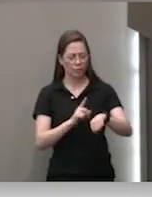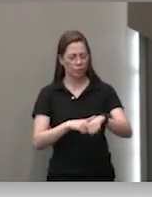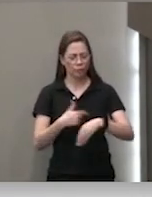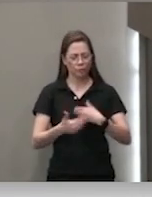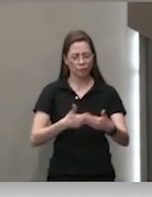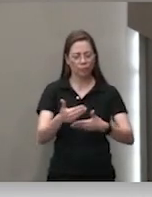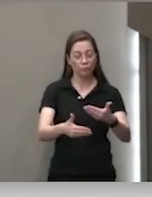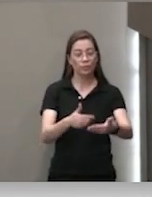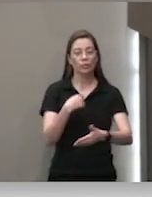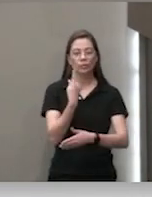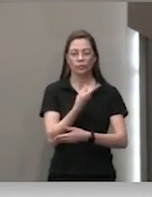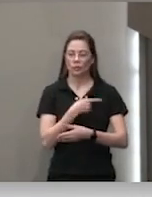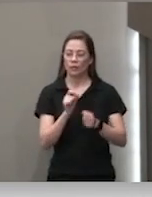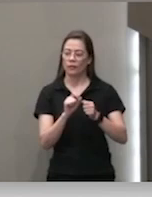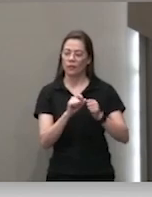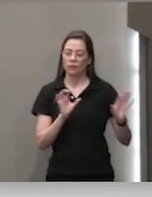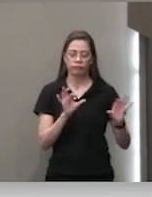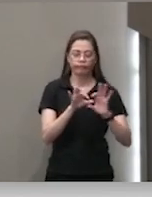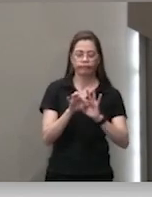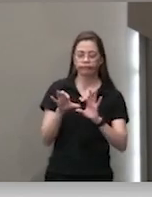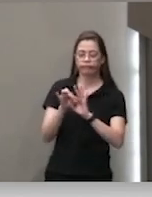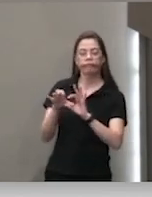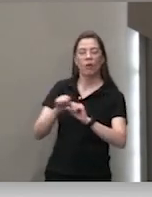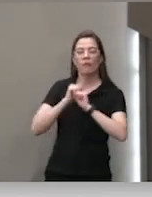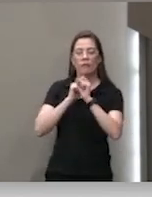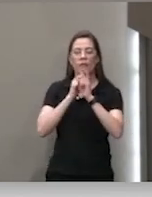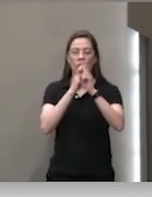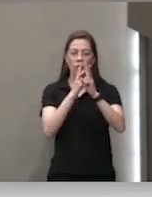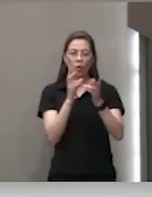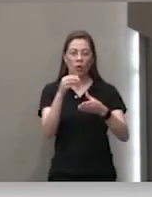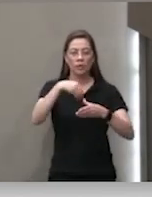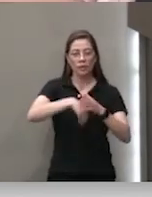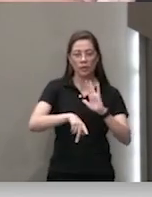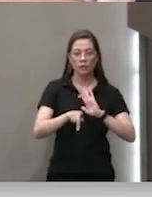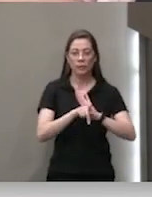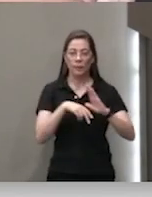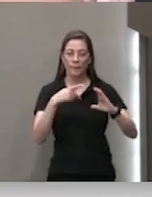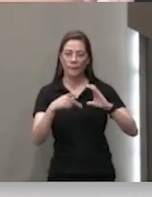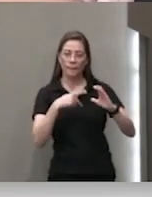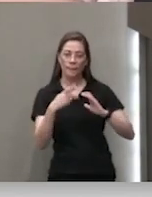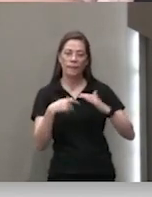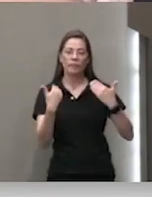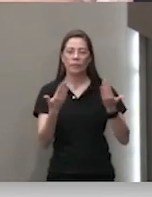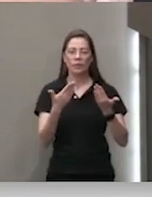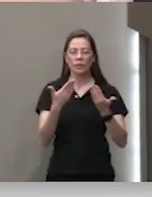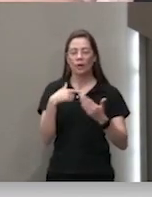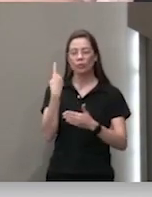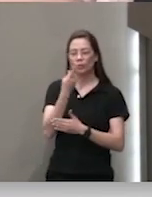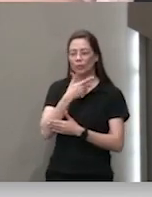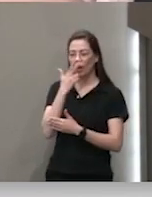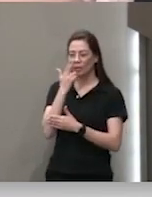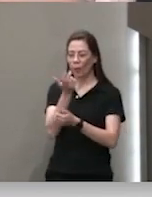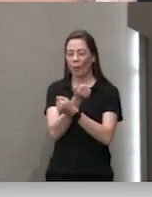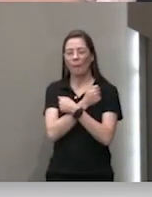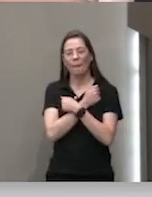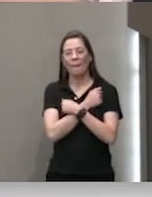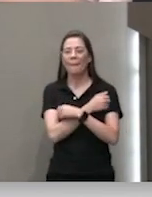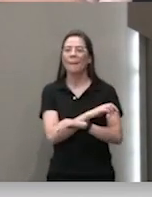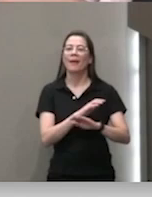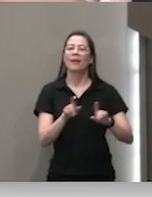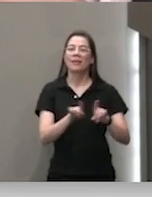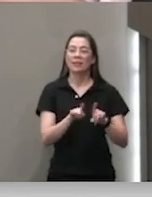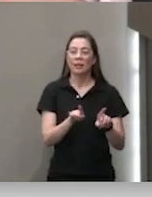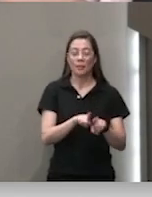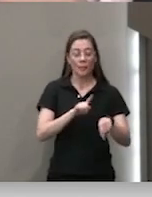gente fez muitas ligações fortes aqui dentro da casa. Então, fica esse tom de despedida. Hoje, nesse